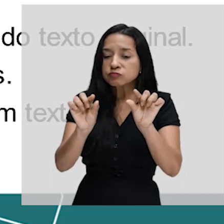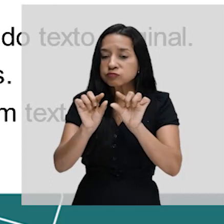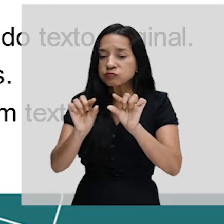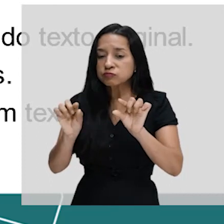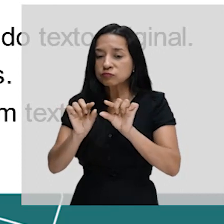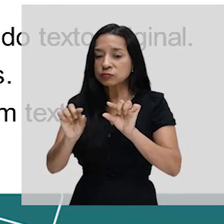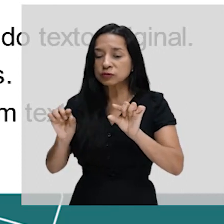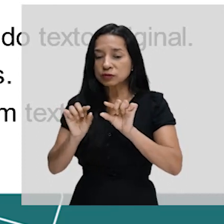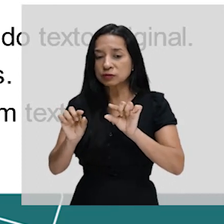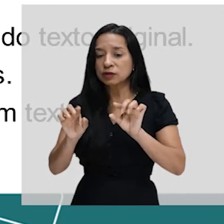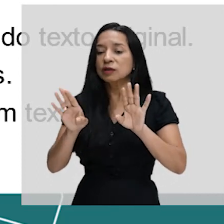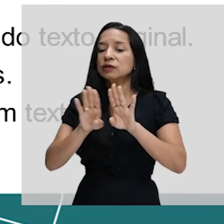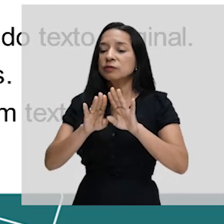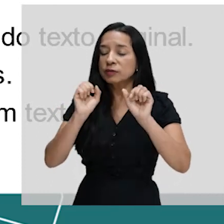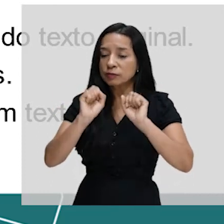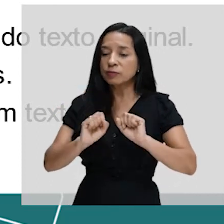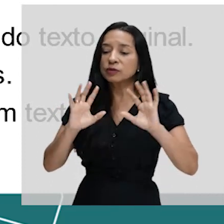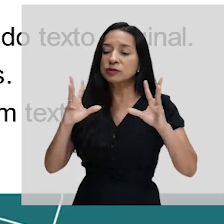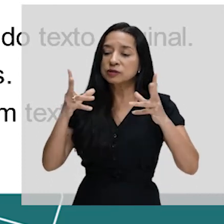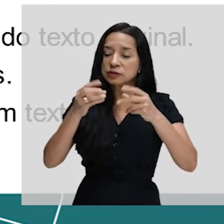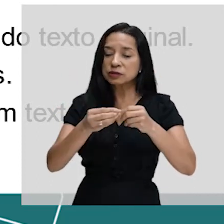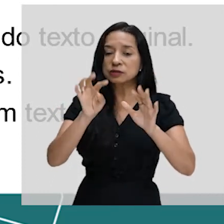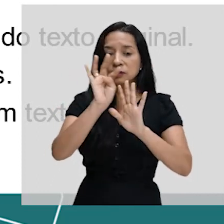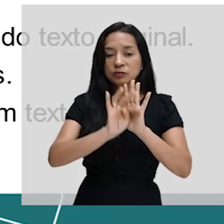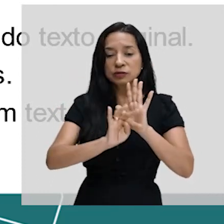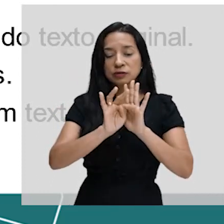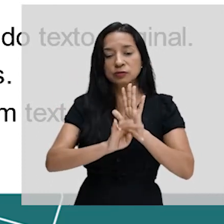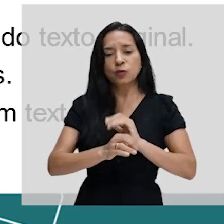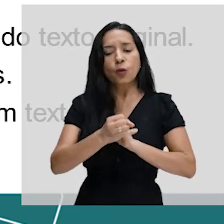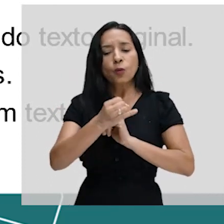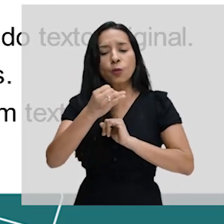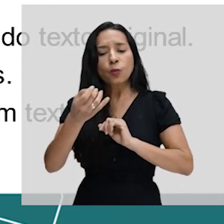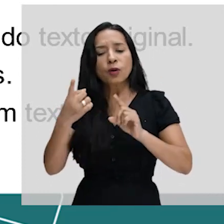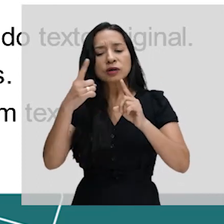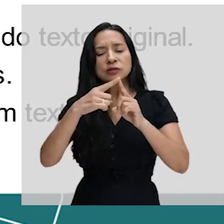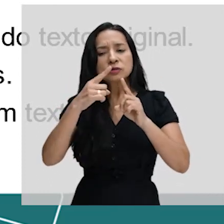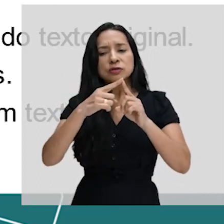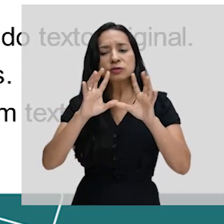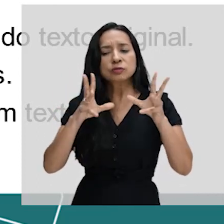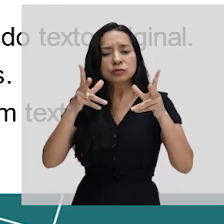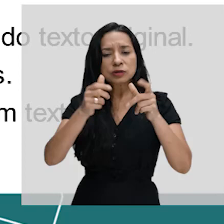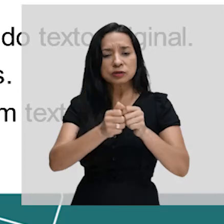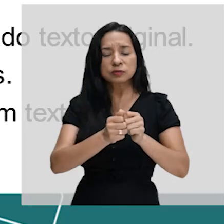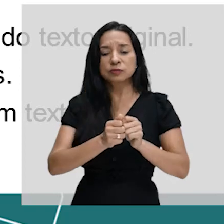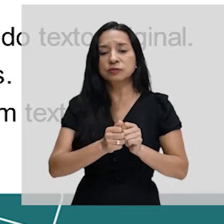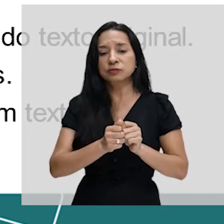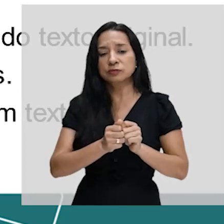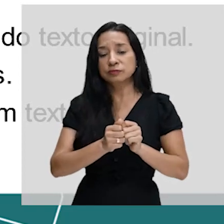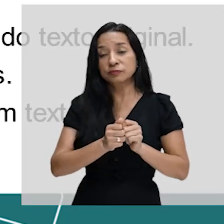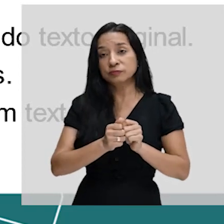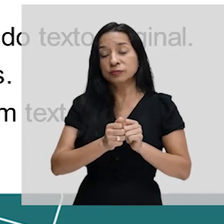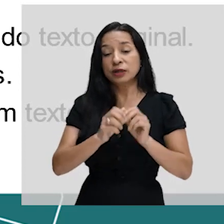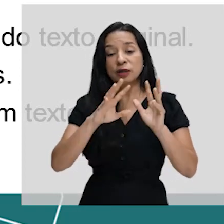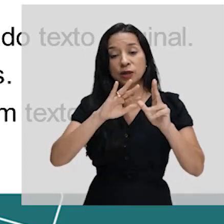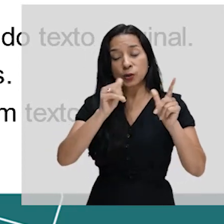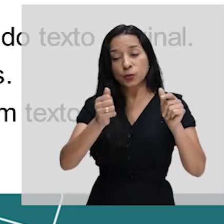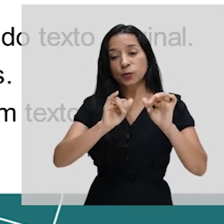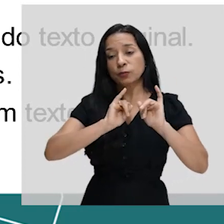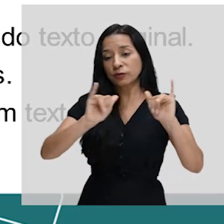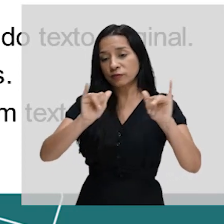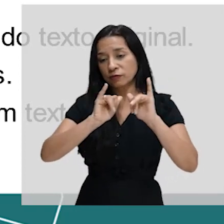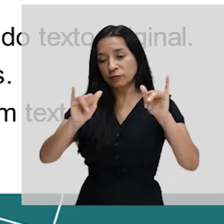sintetizar esse texto. E eu tenho quais tipos de resumo? Eu posso ter um resumo informativo, que o nome está dizendo, é um resumo que